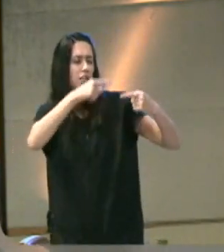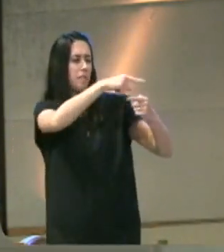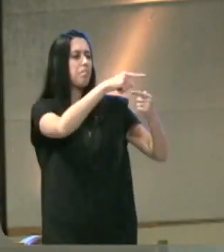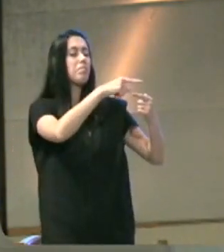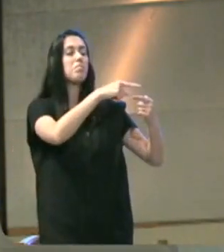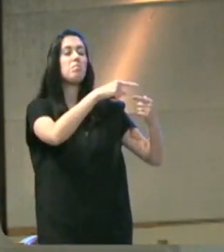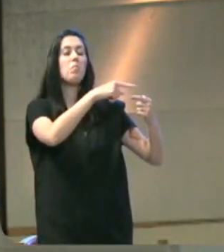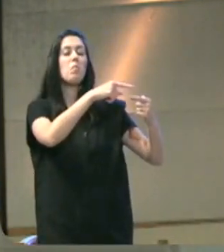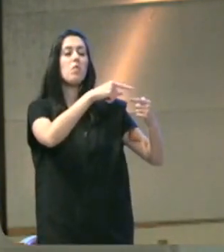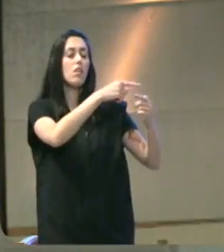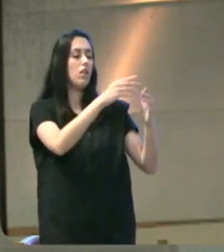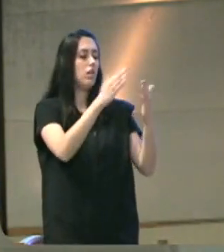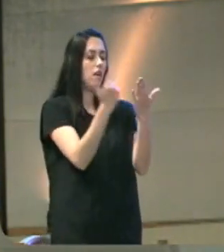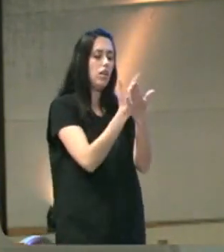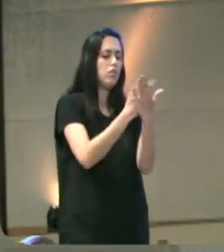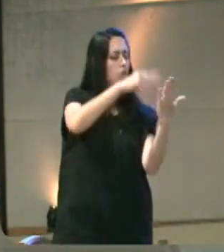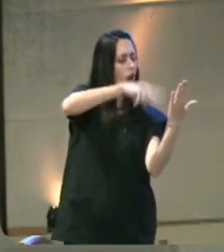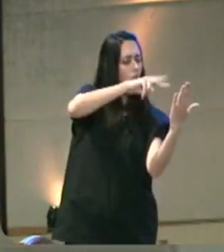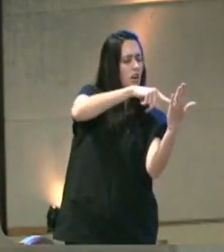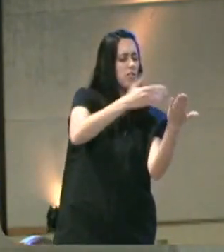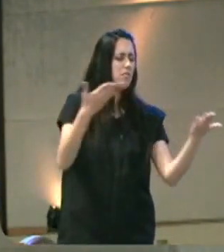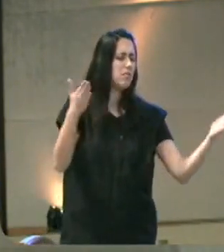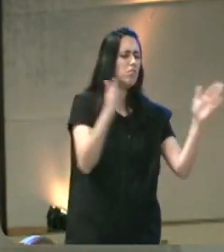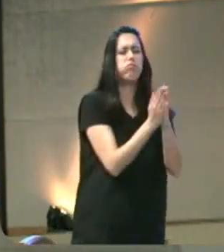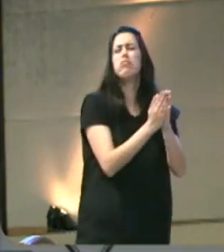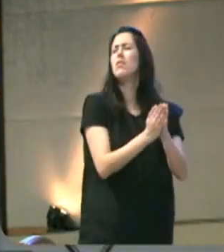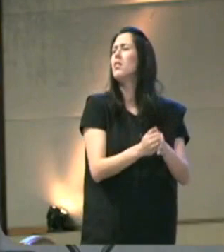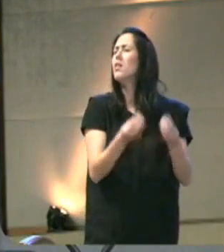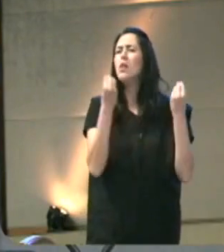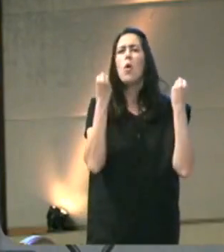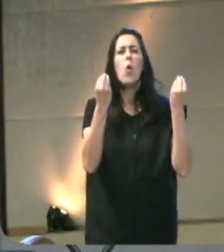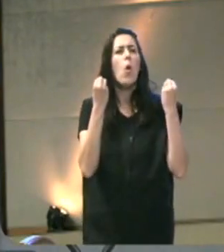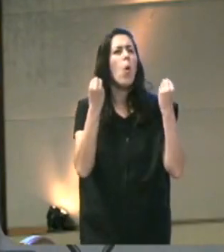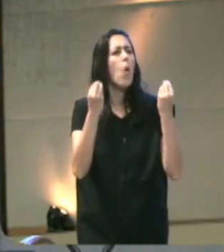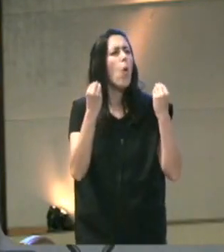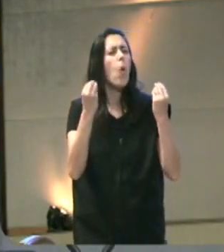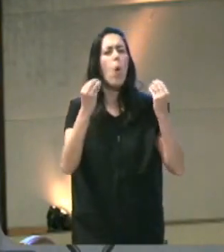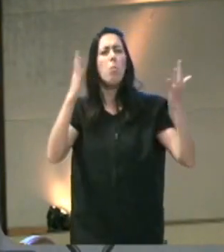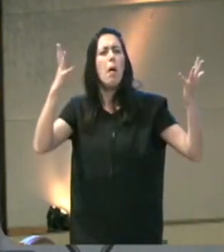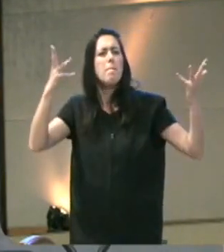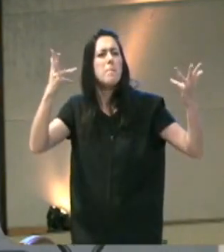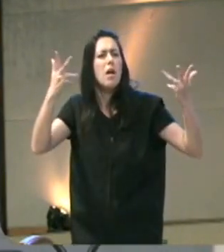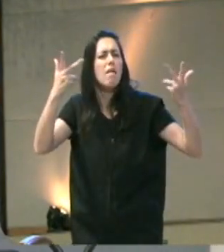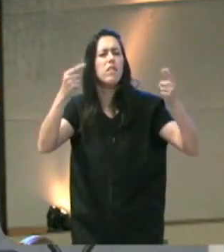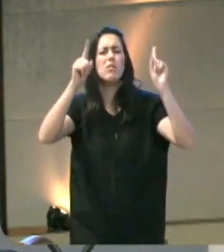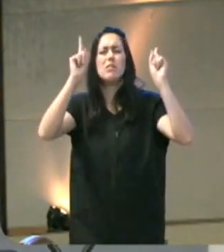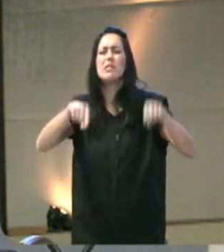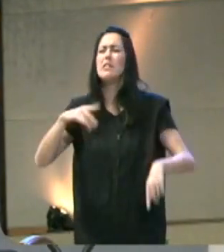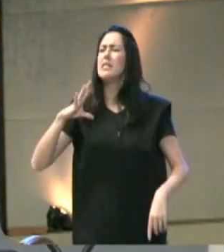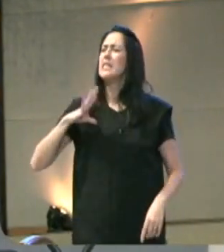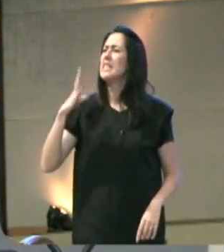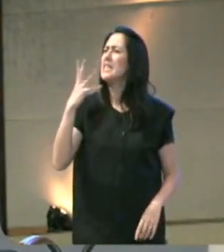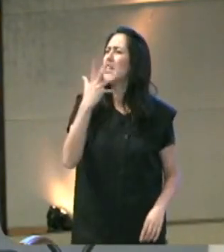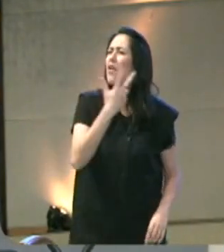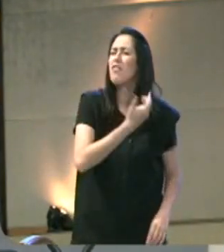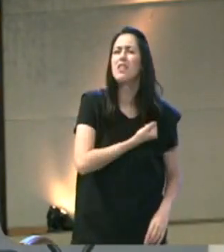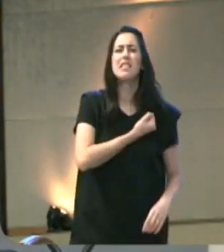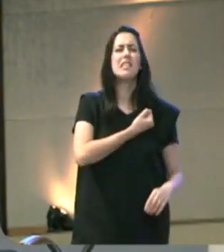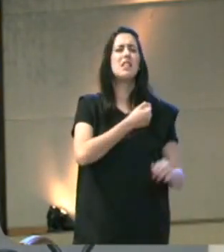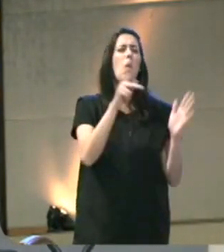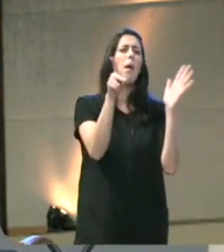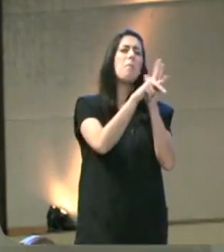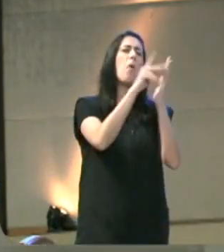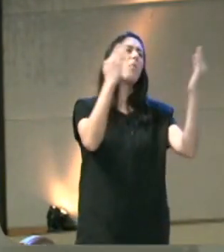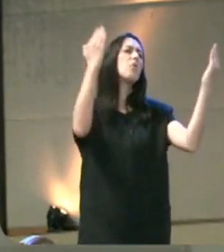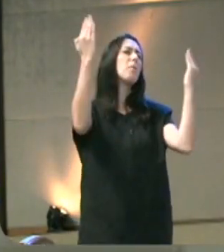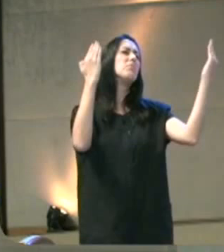e fechou o livro e disse assim: que coisa maravilhosa é a salvação da